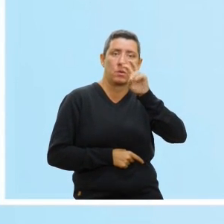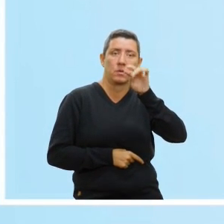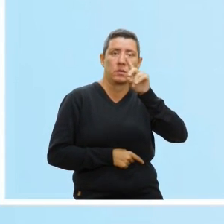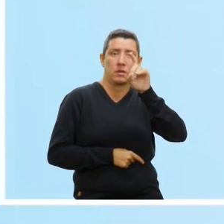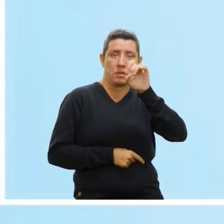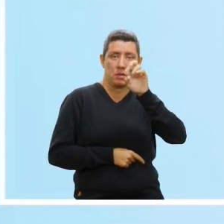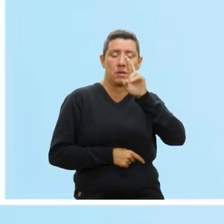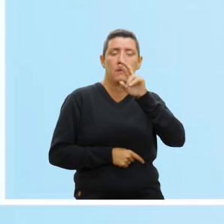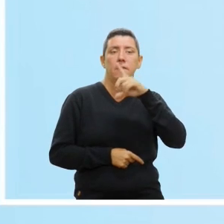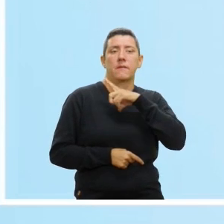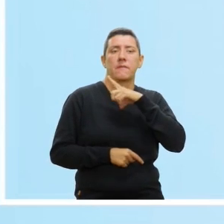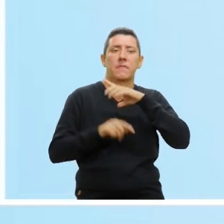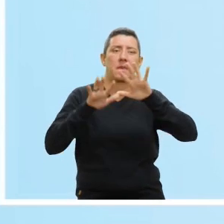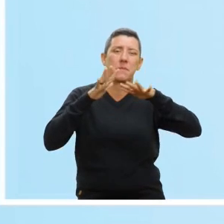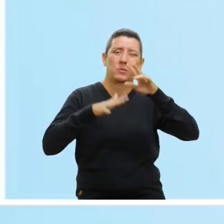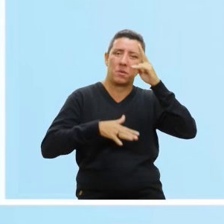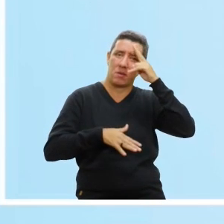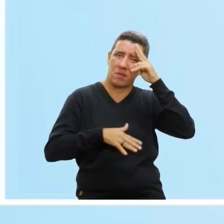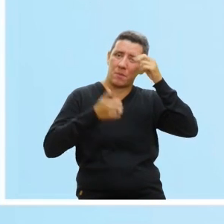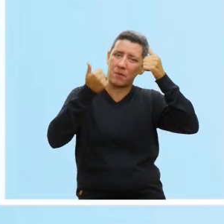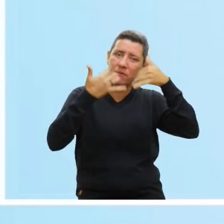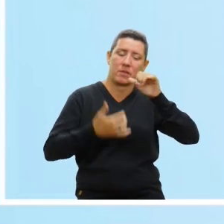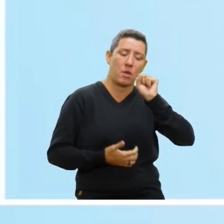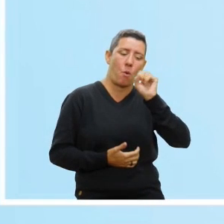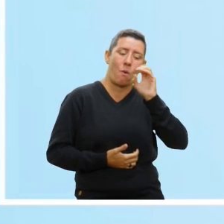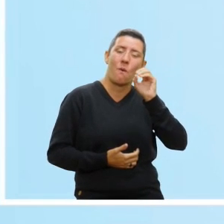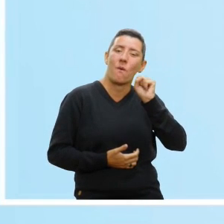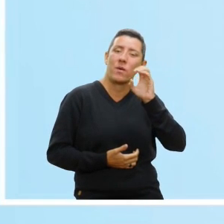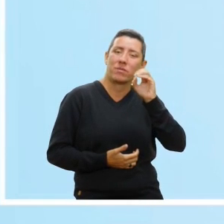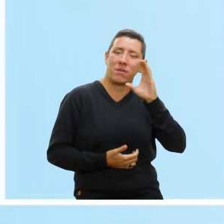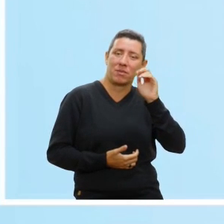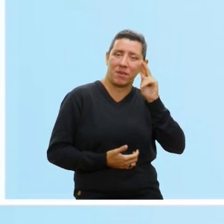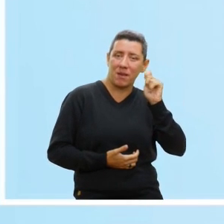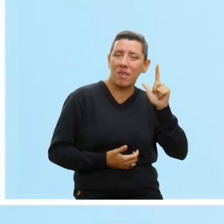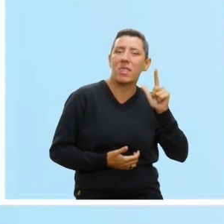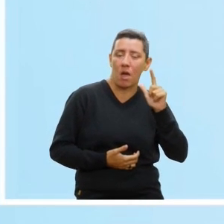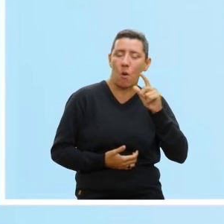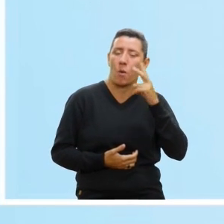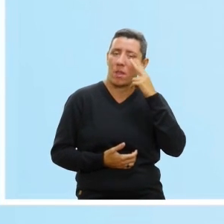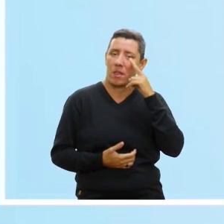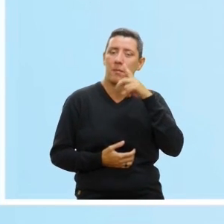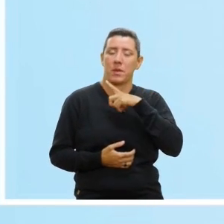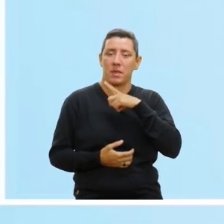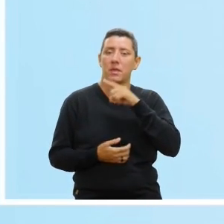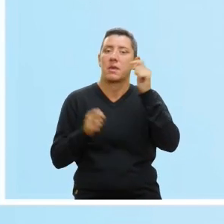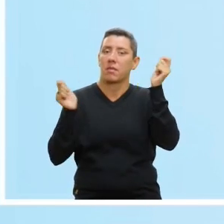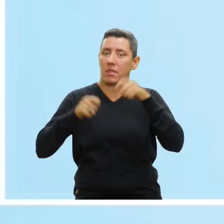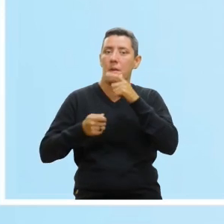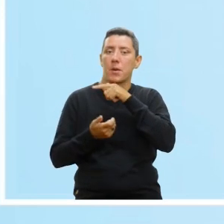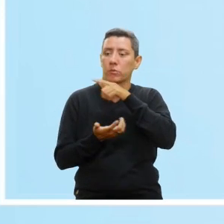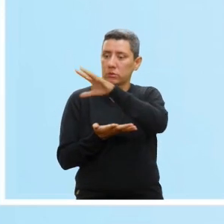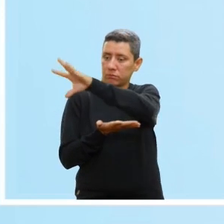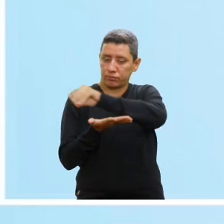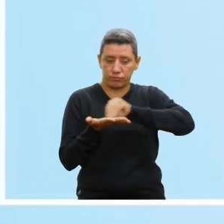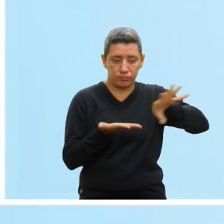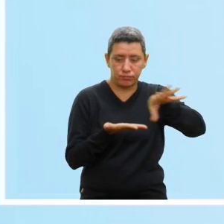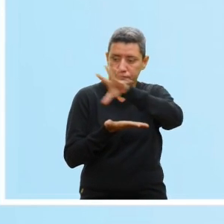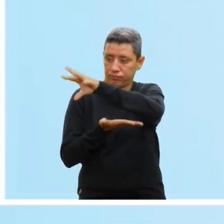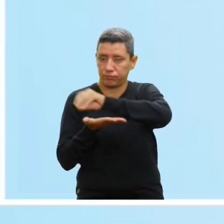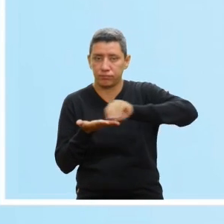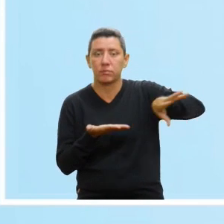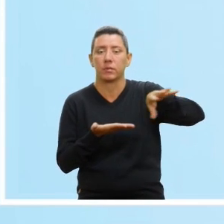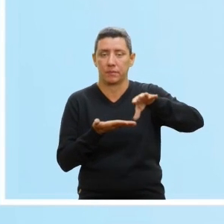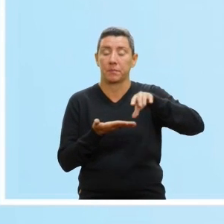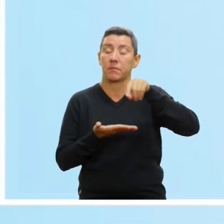banda C, seria então possível a gente transmitir 80 canais de roteadores, certo? O roteador, o